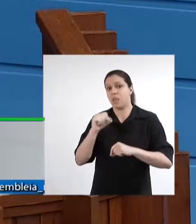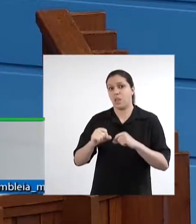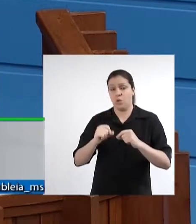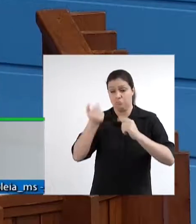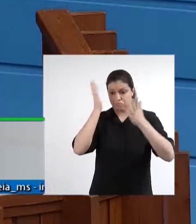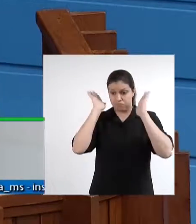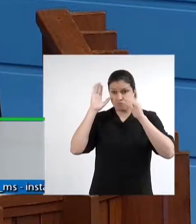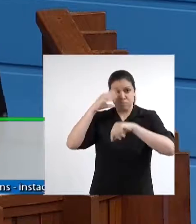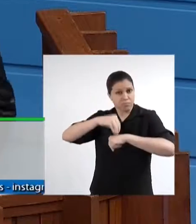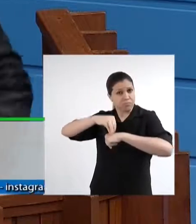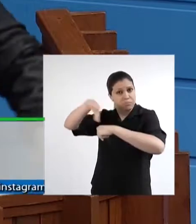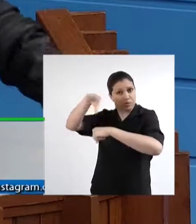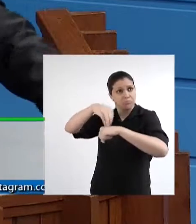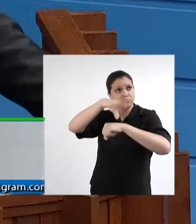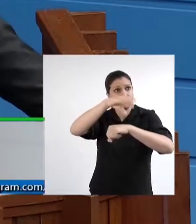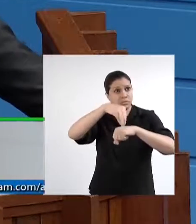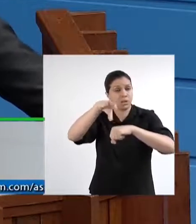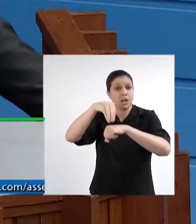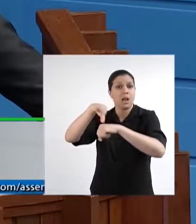Jardim, exporta